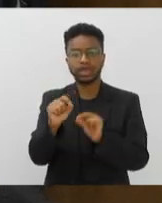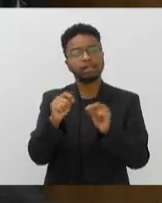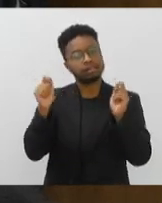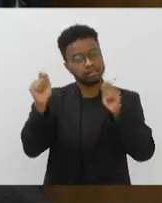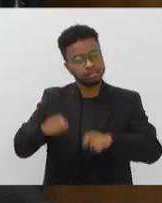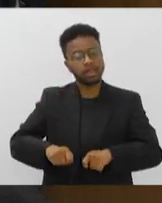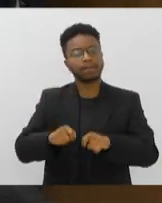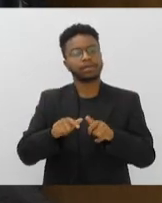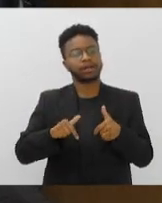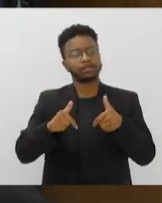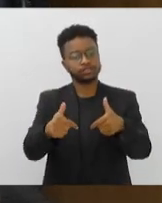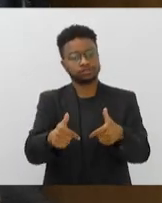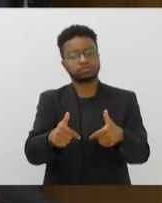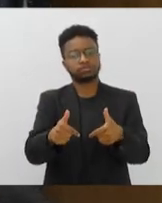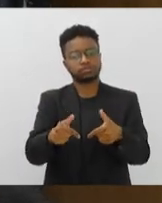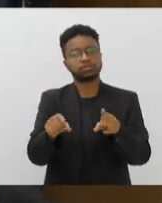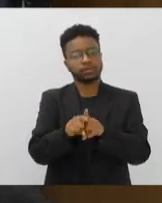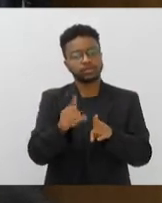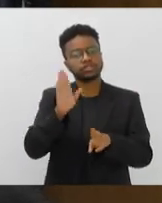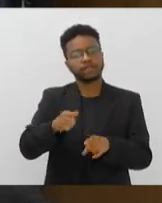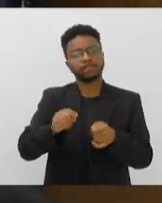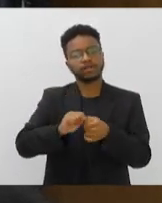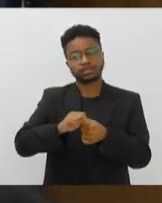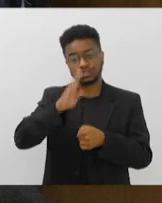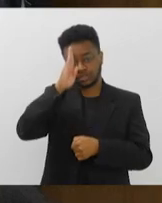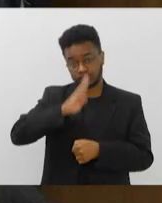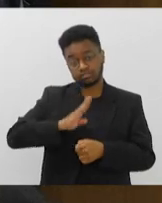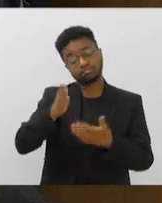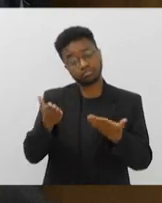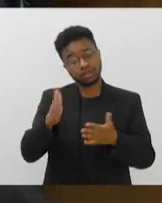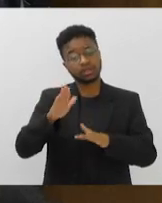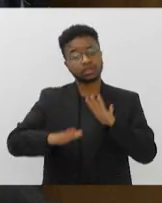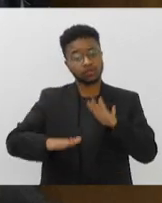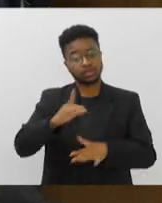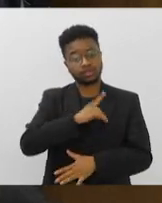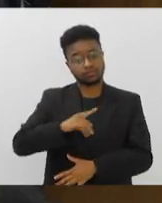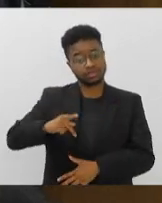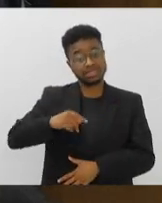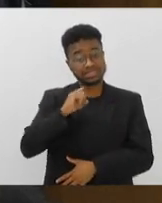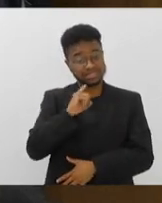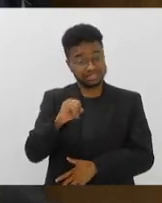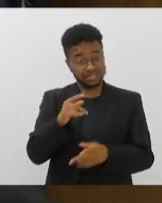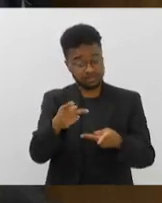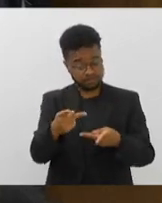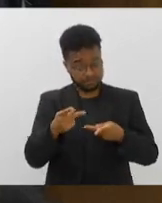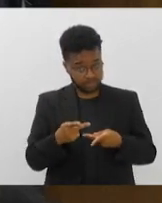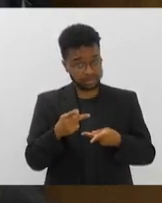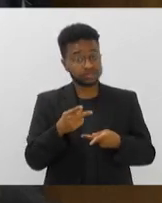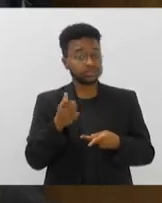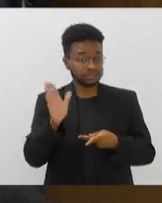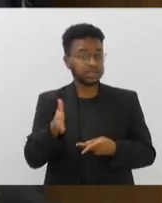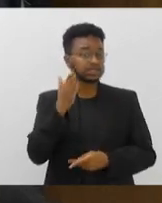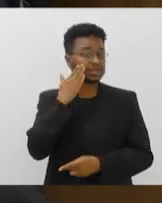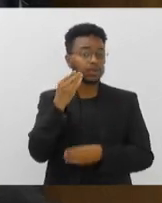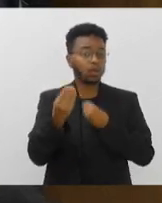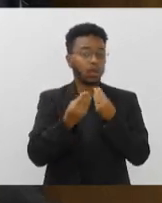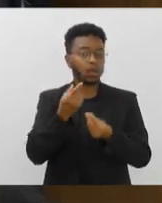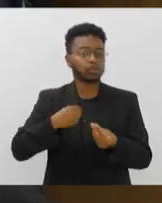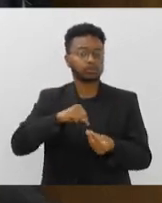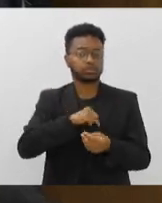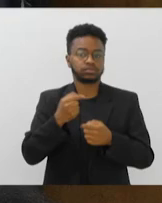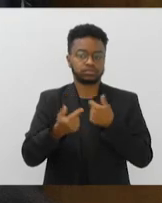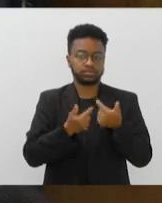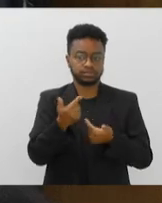esse serviço e já o fazem de forma gratuita talvez a defensoria se tivesse essa disponibilidade de nos conhecer perceberia o trabalho que já fazemos